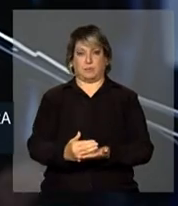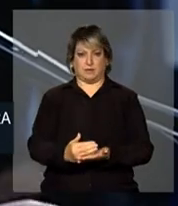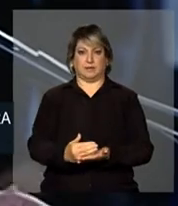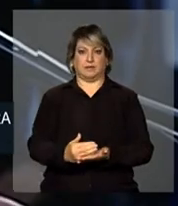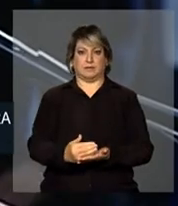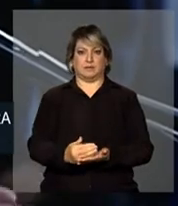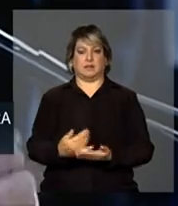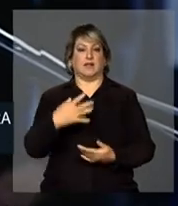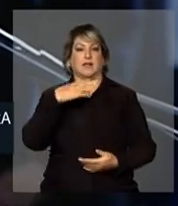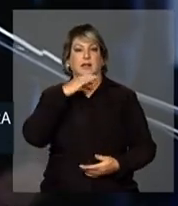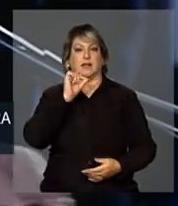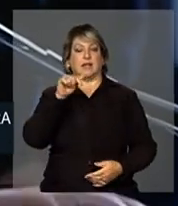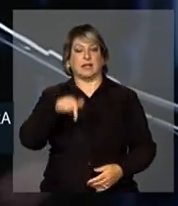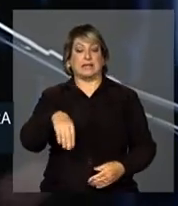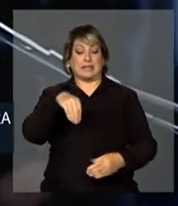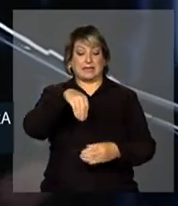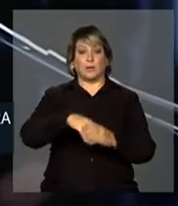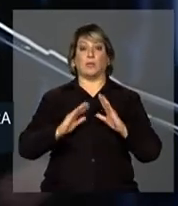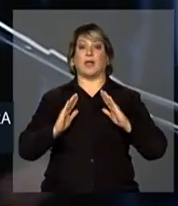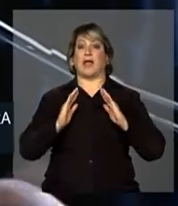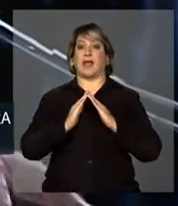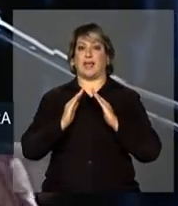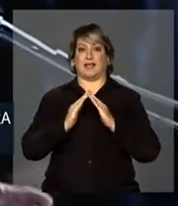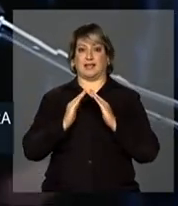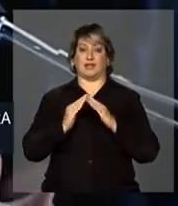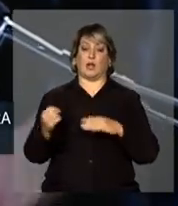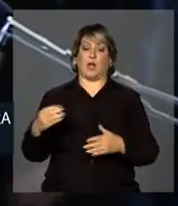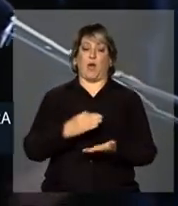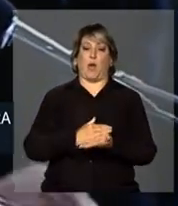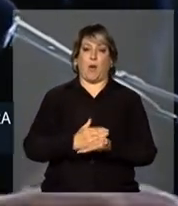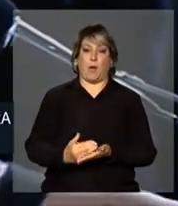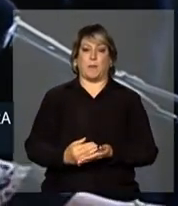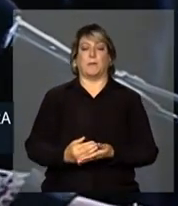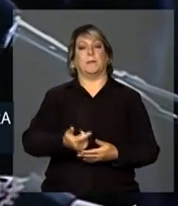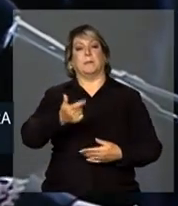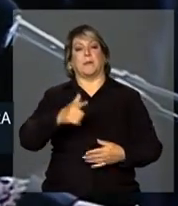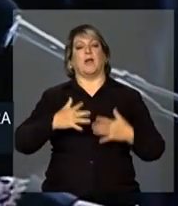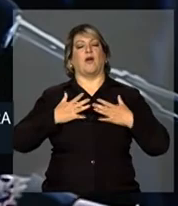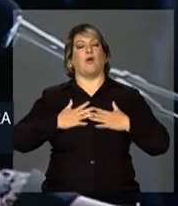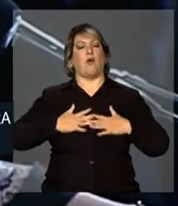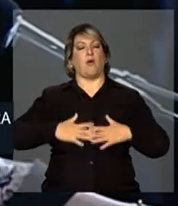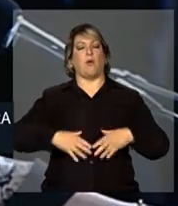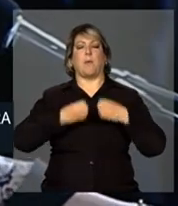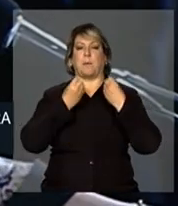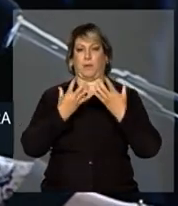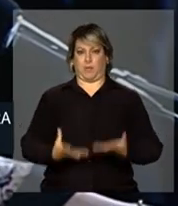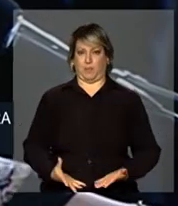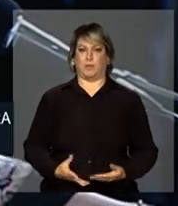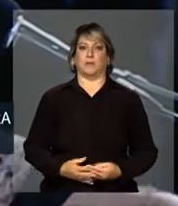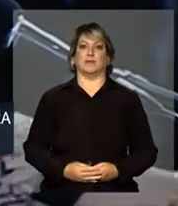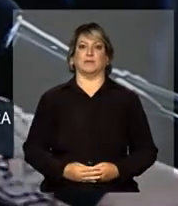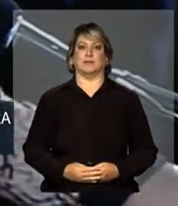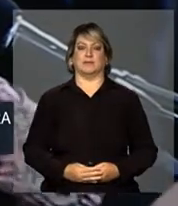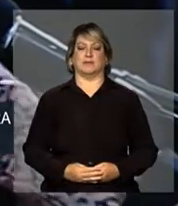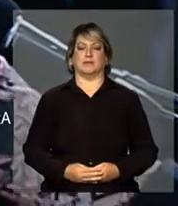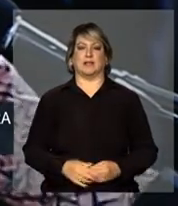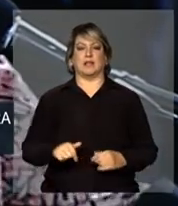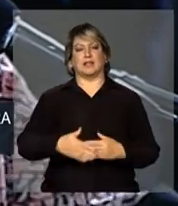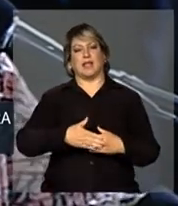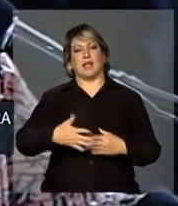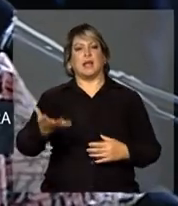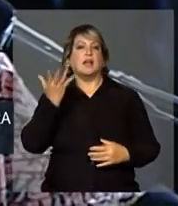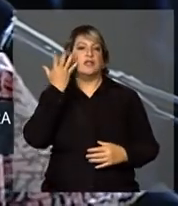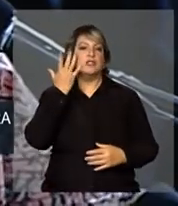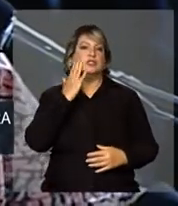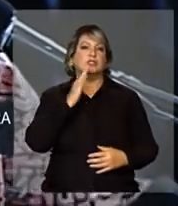um novo começo dentro de casa, um novo começo de mais conforto. Daqui a uns